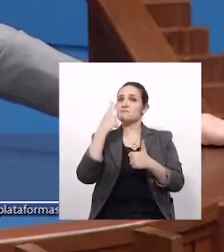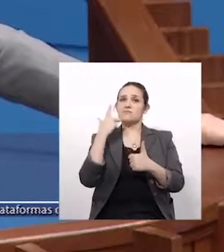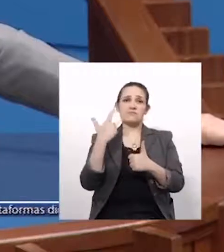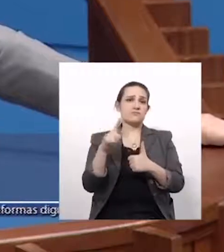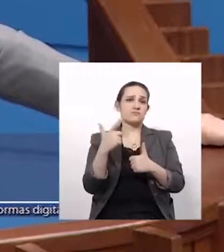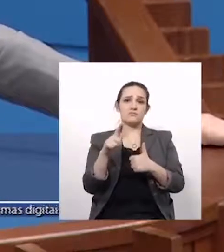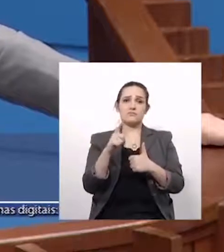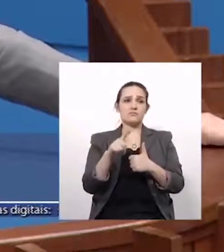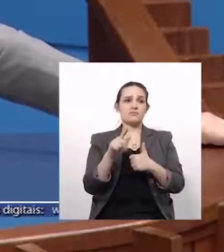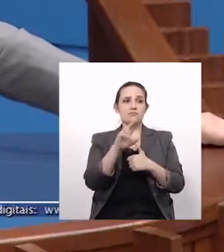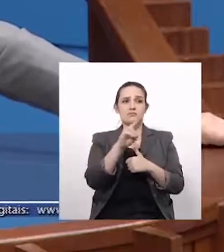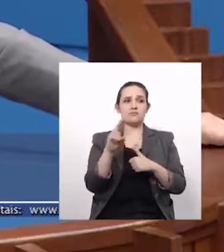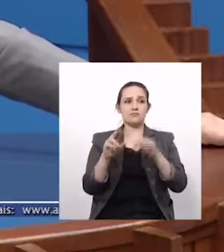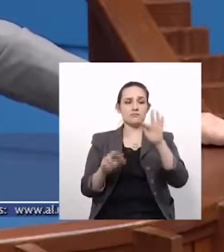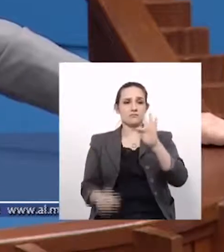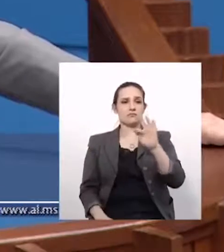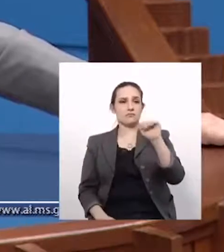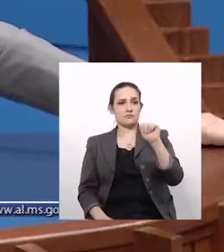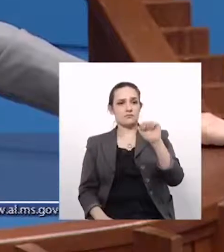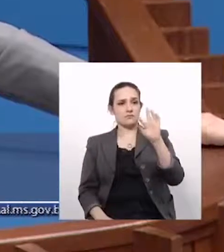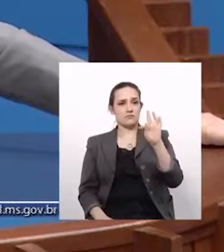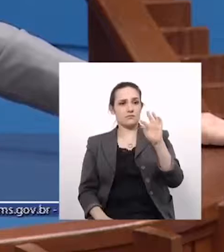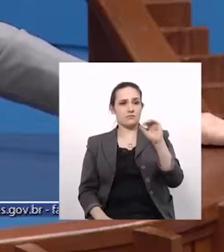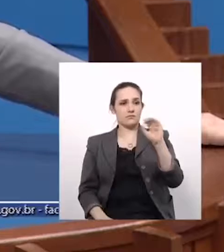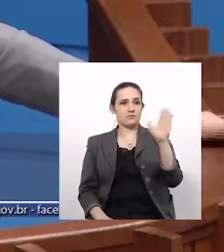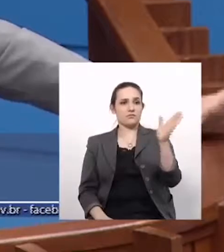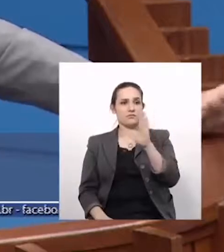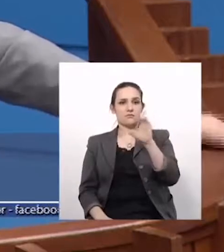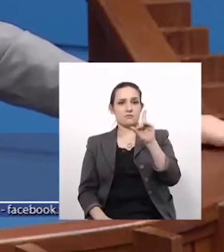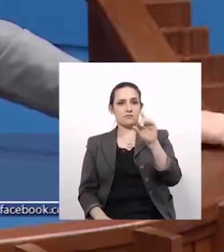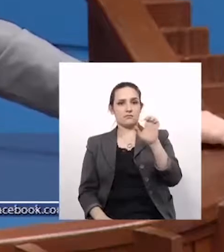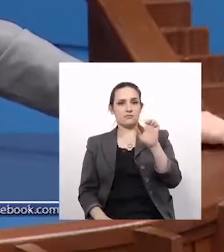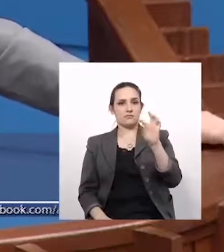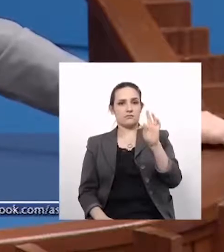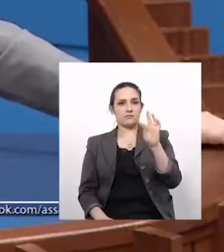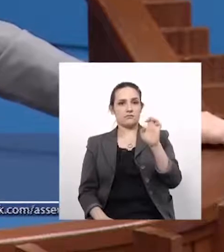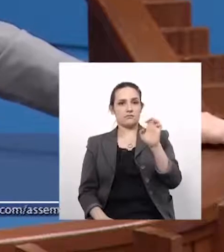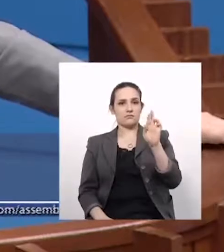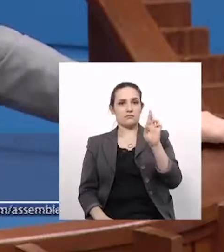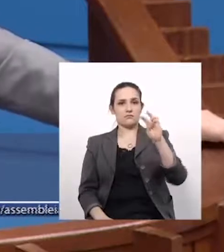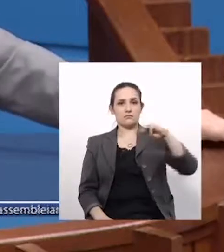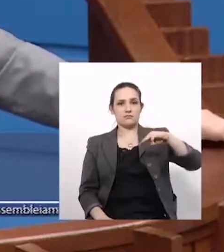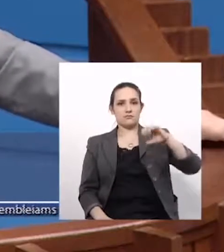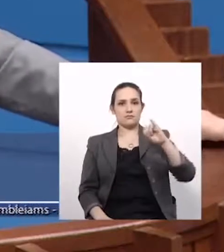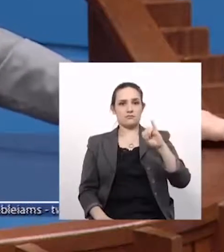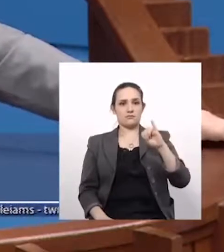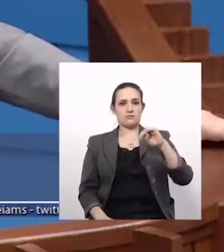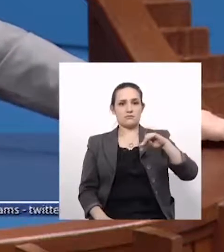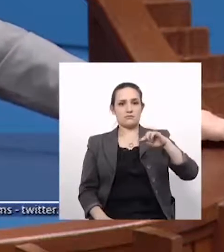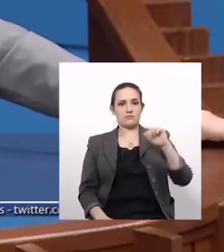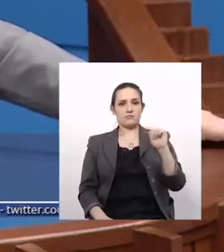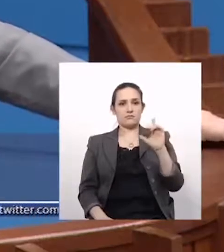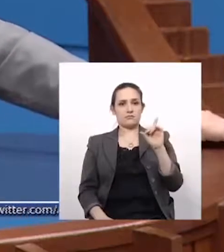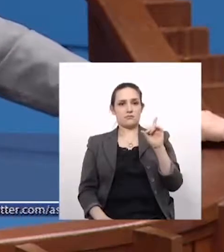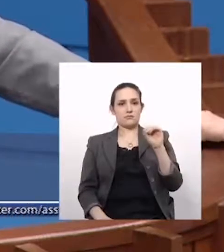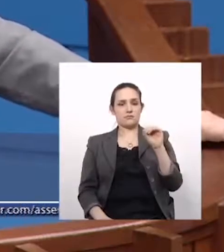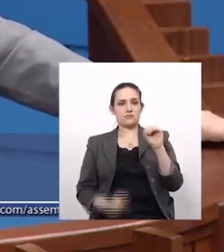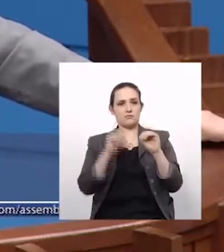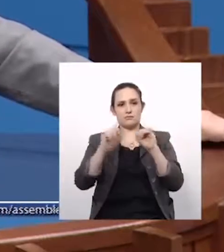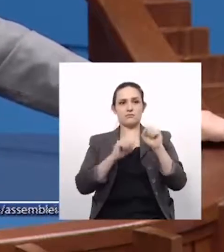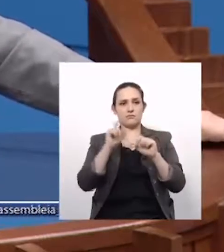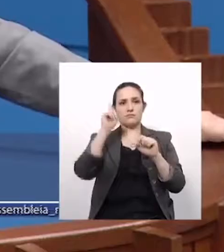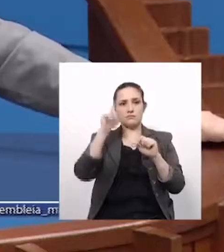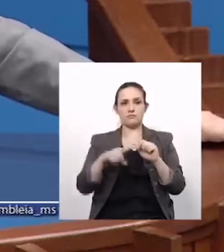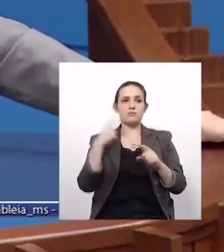não trazia o chamado fato determinado. O que é o fato determinado? O fato determinado é a